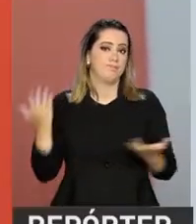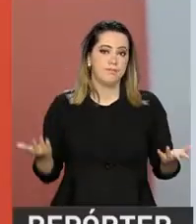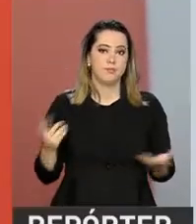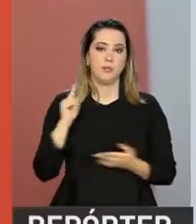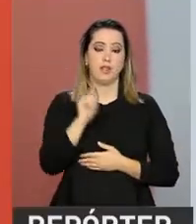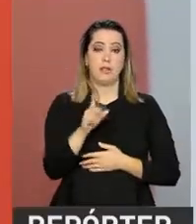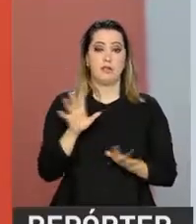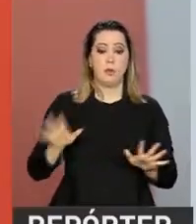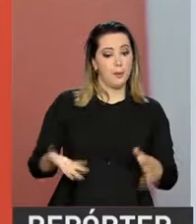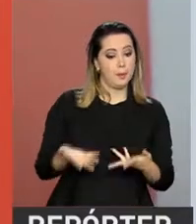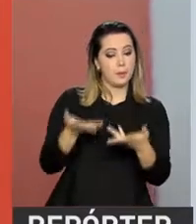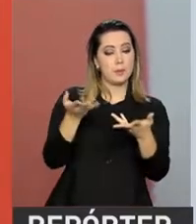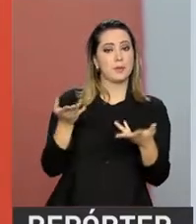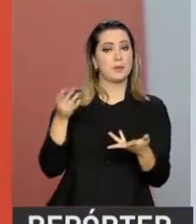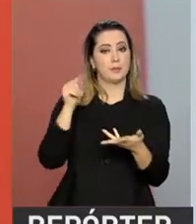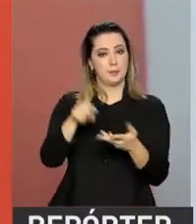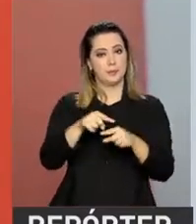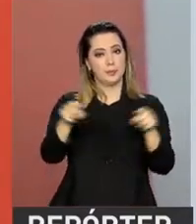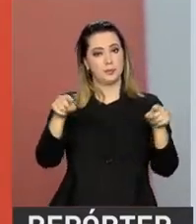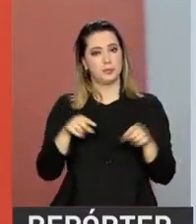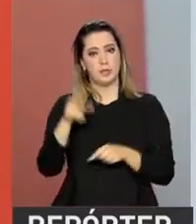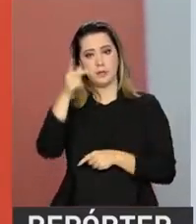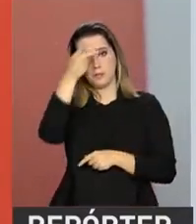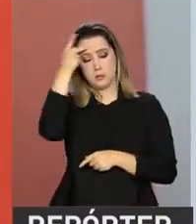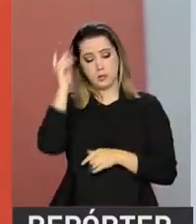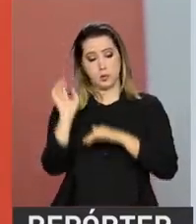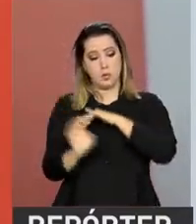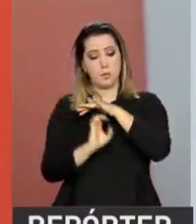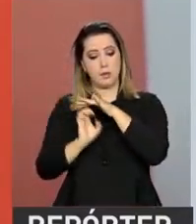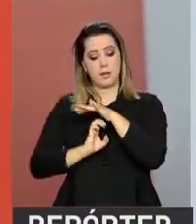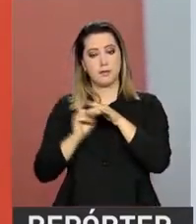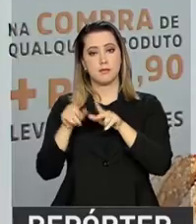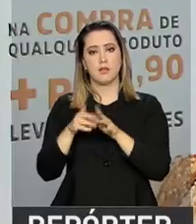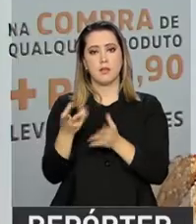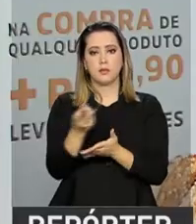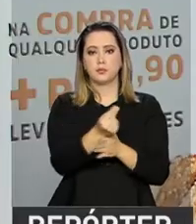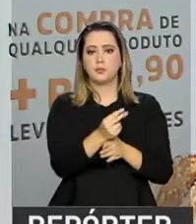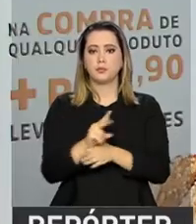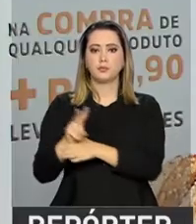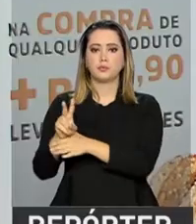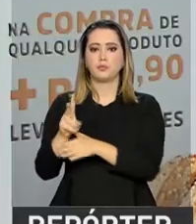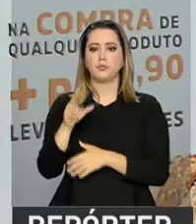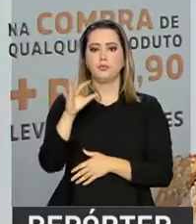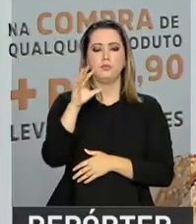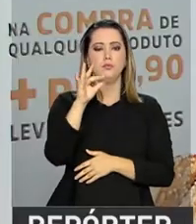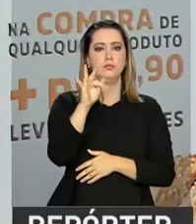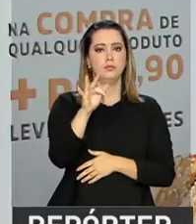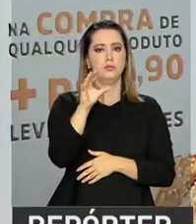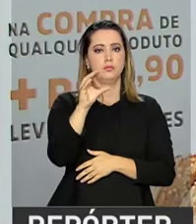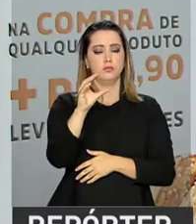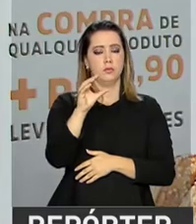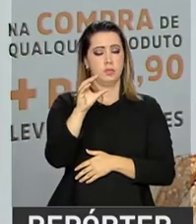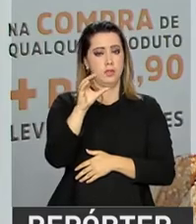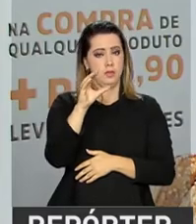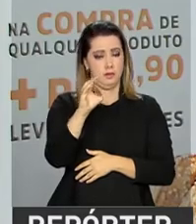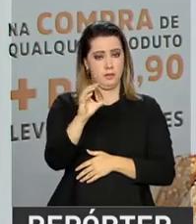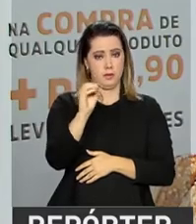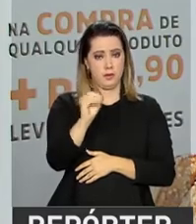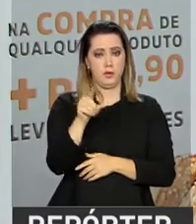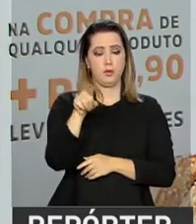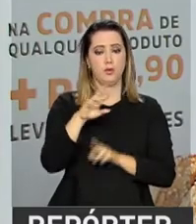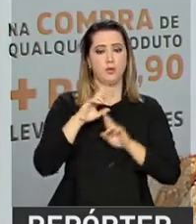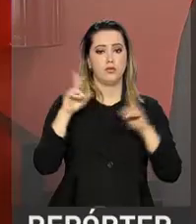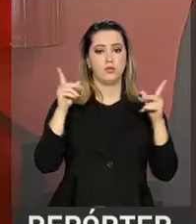impulsionar o negócio os empresários recorreram a financiamento de um fundo que oferece condições diferenciadas e é